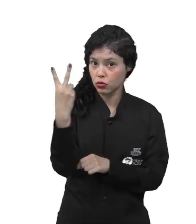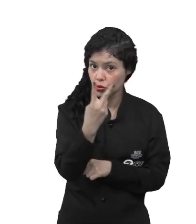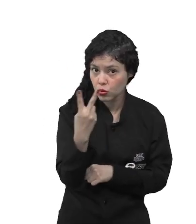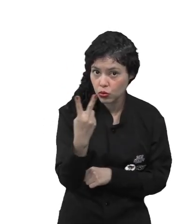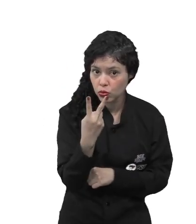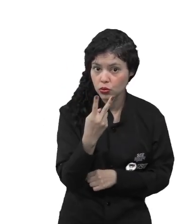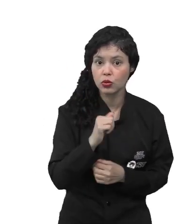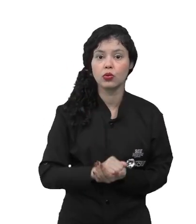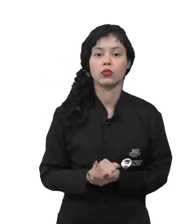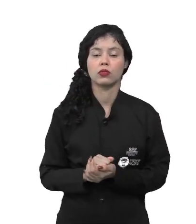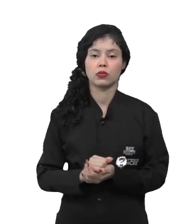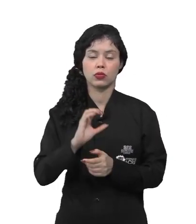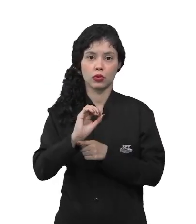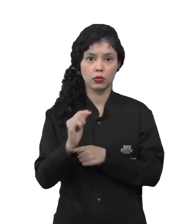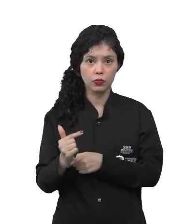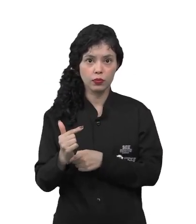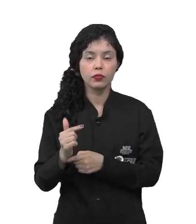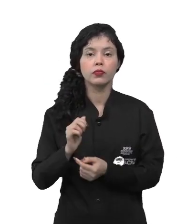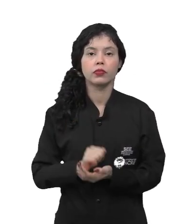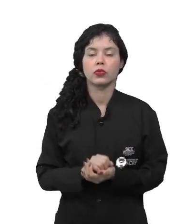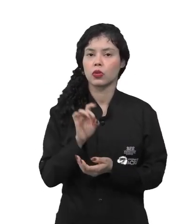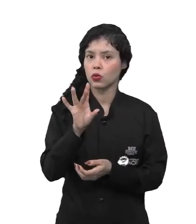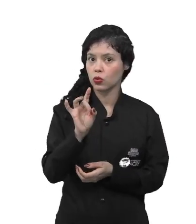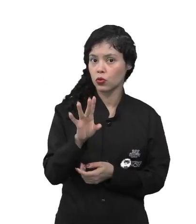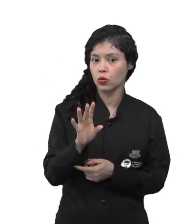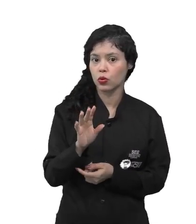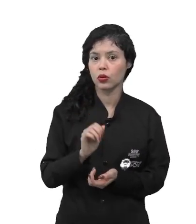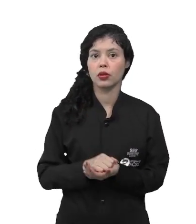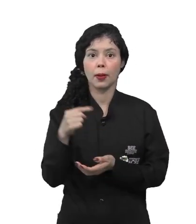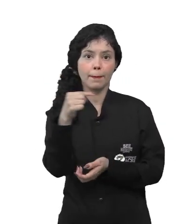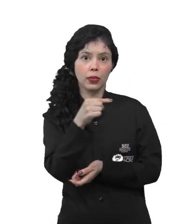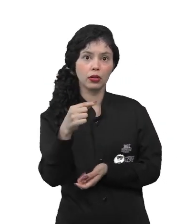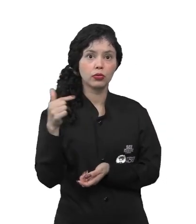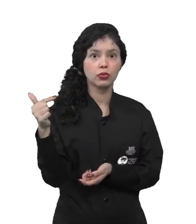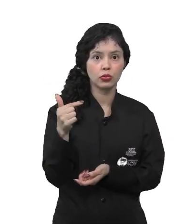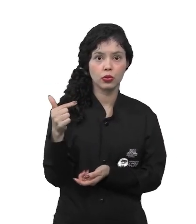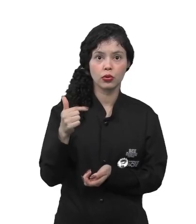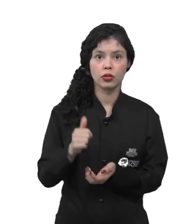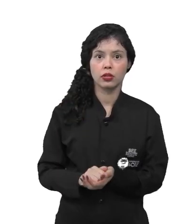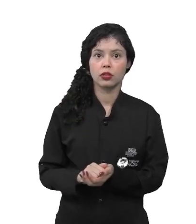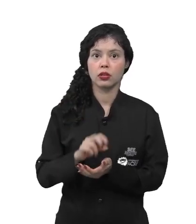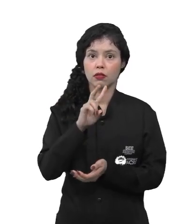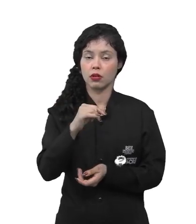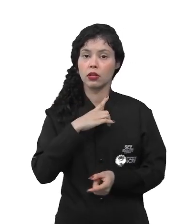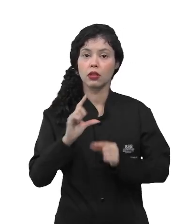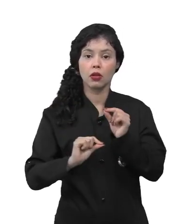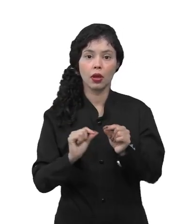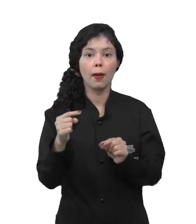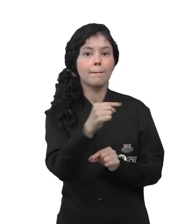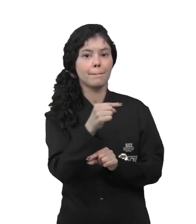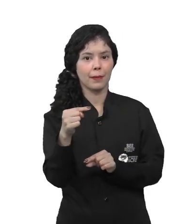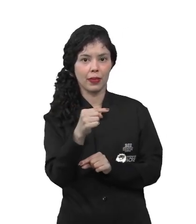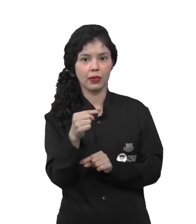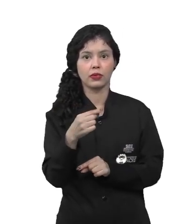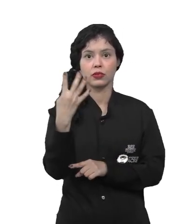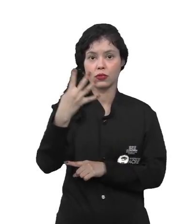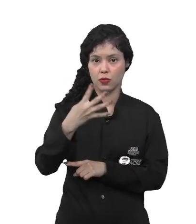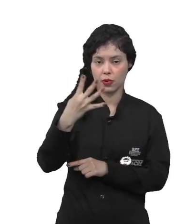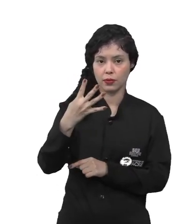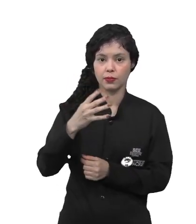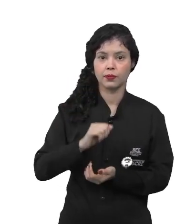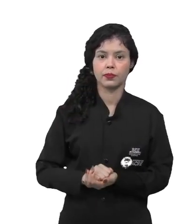2 oxigênio. Então, eu não vou ficar somente com carga menos 2. Eu vou ficar com carga menos